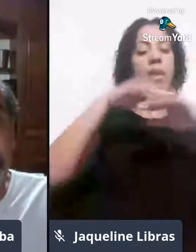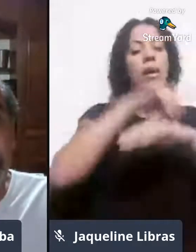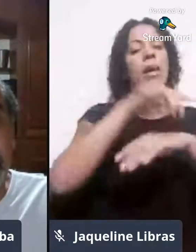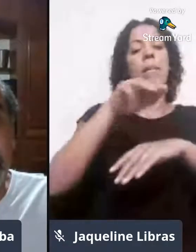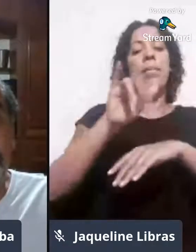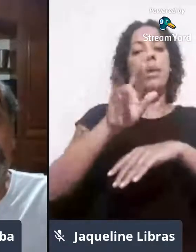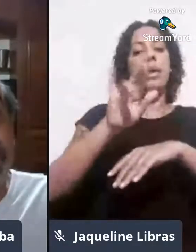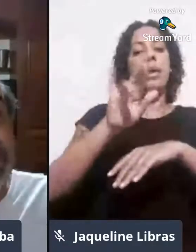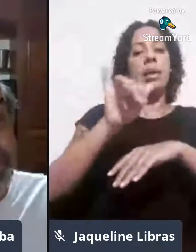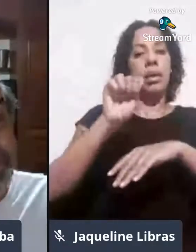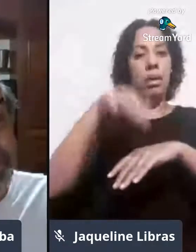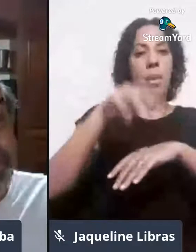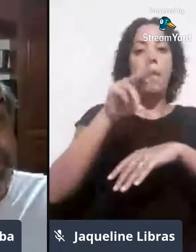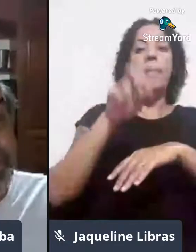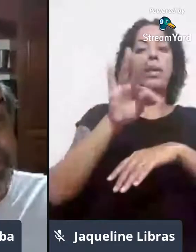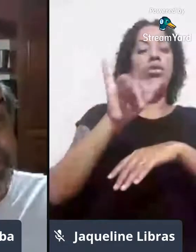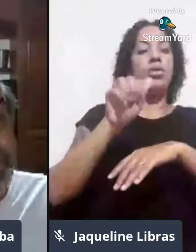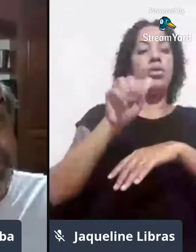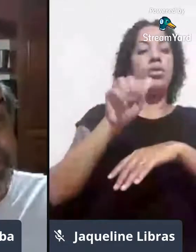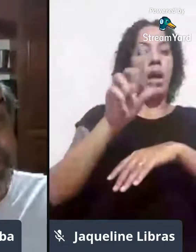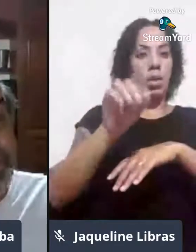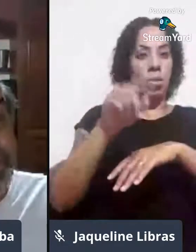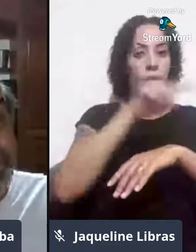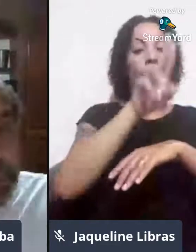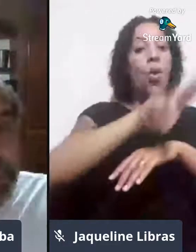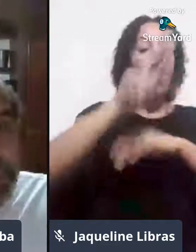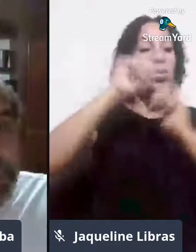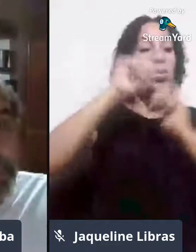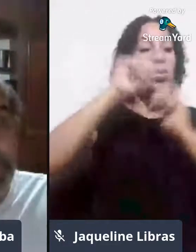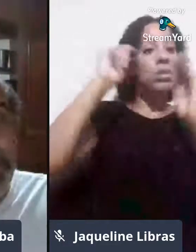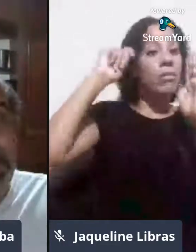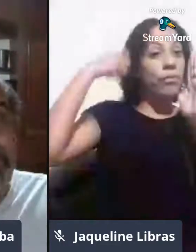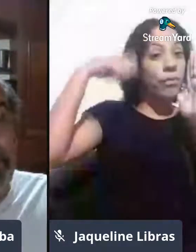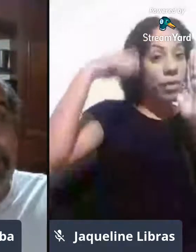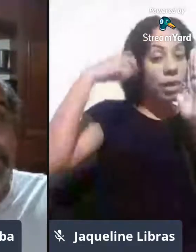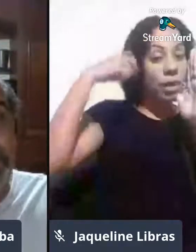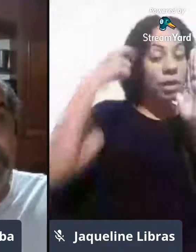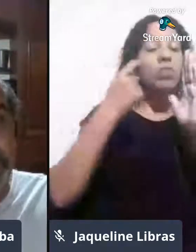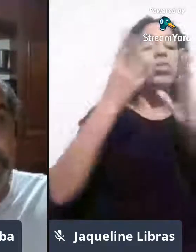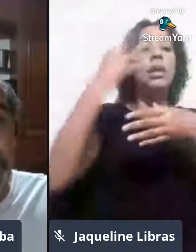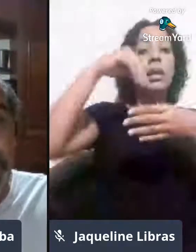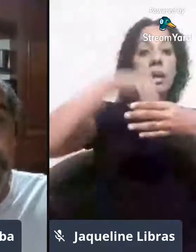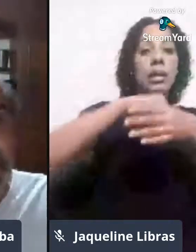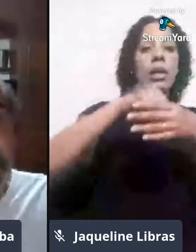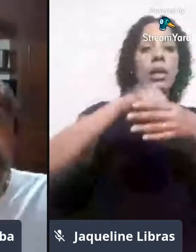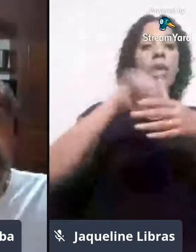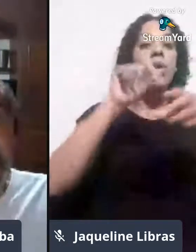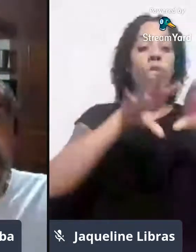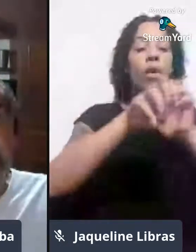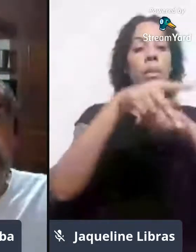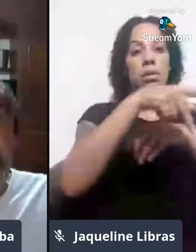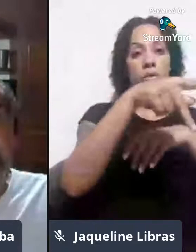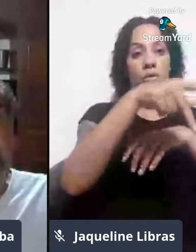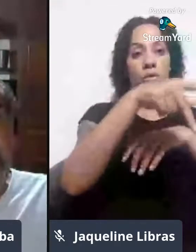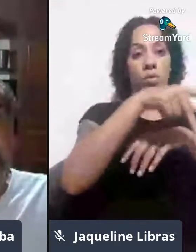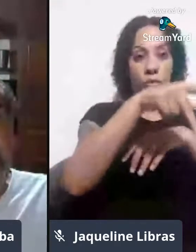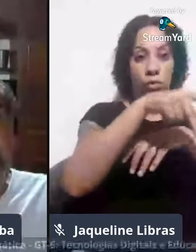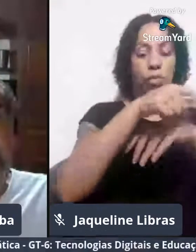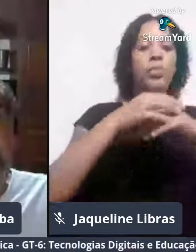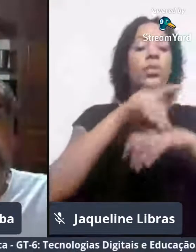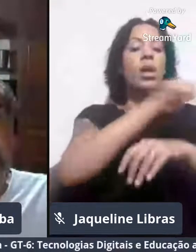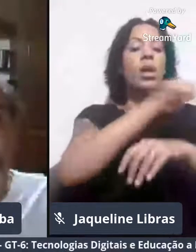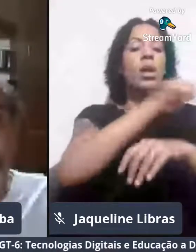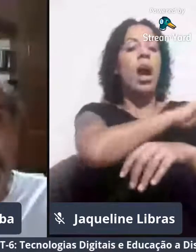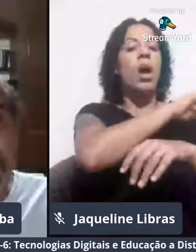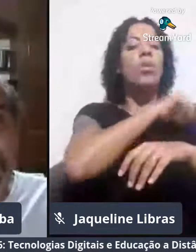Miriam Penteado, se não me engano, usando o vídeo dentro de uma formação de professor. A